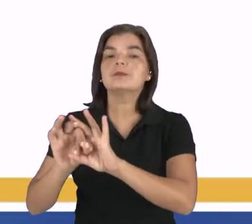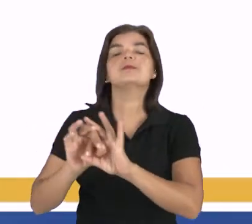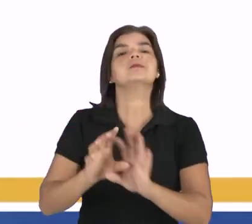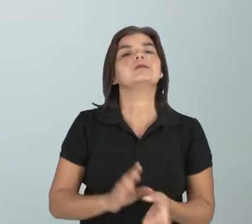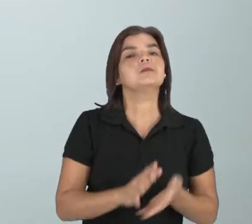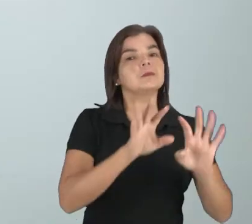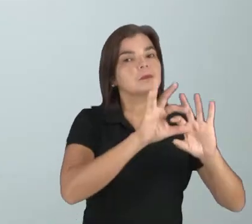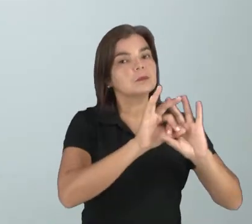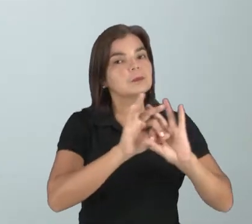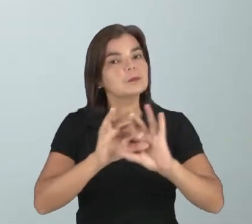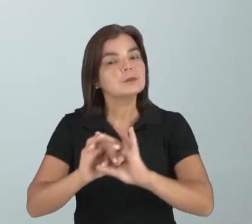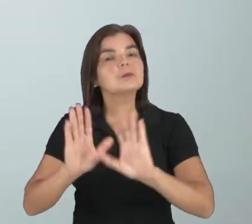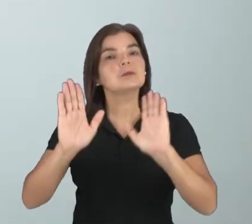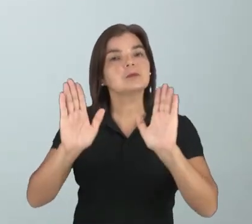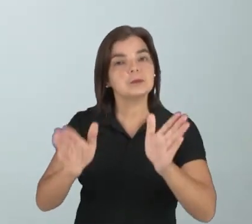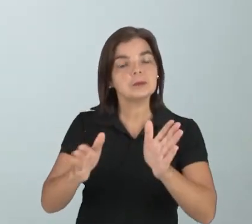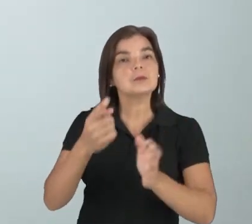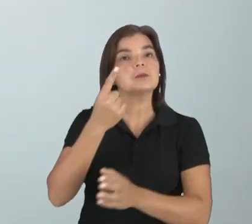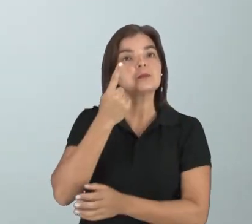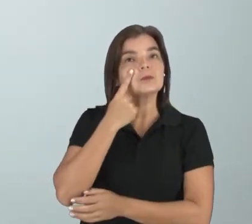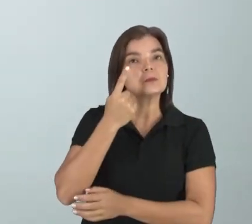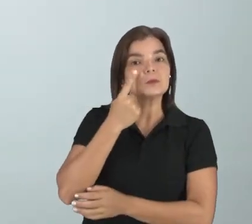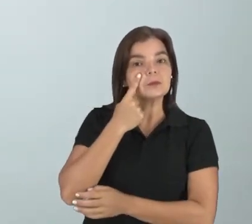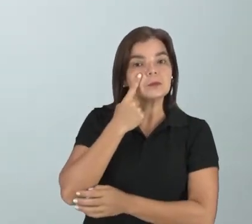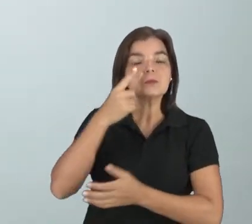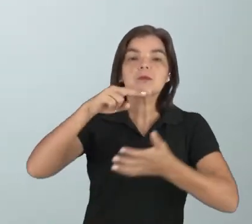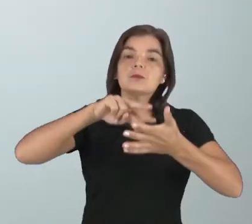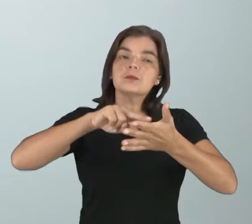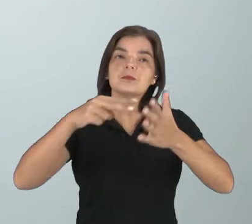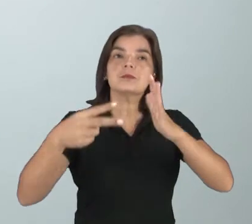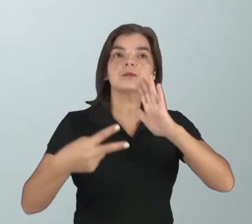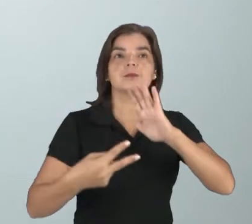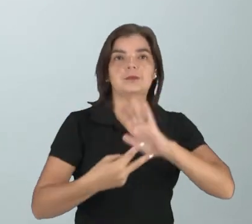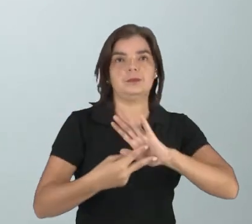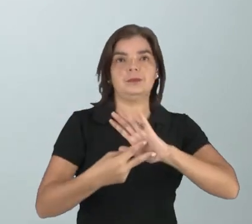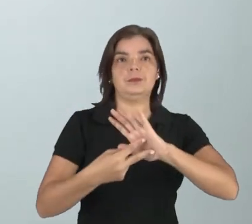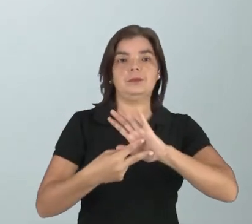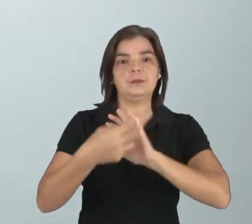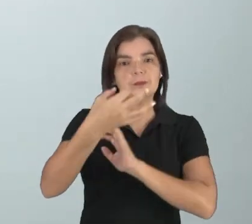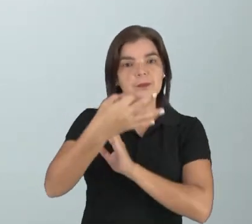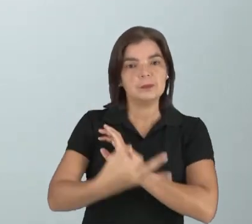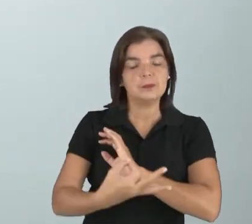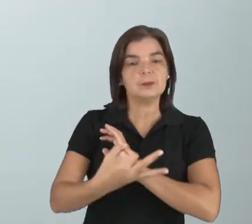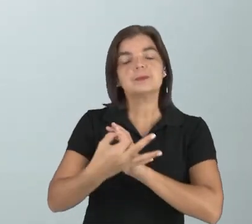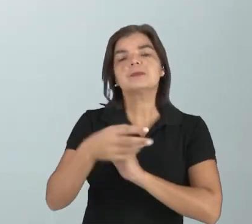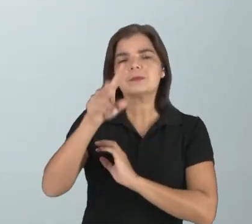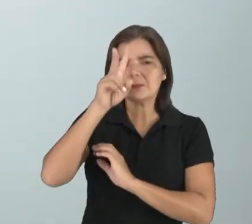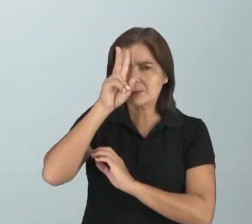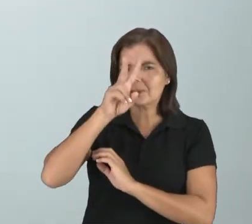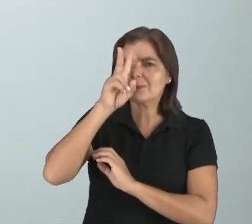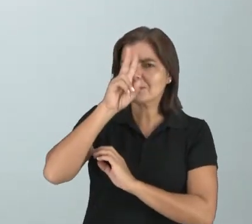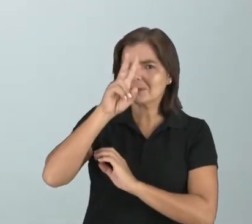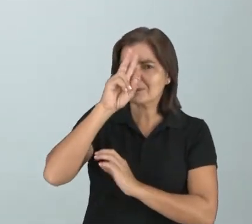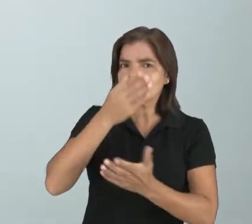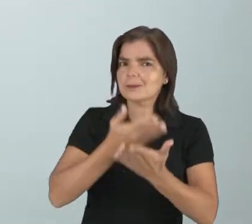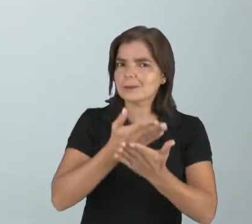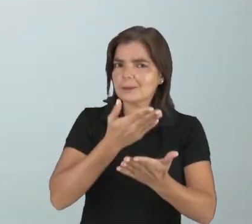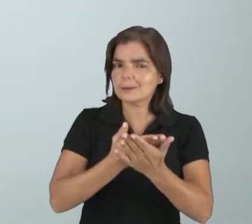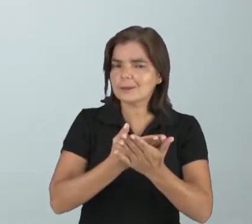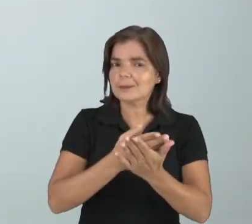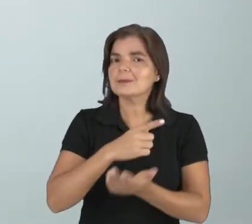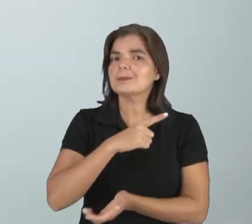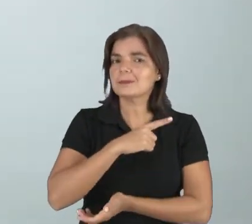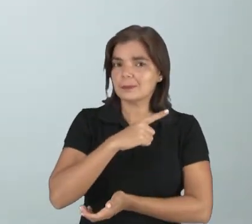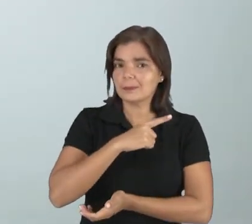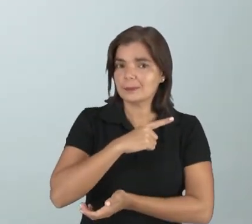Então, a coerência já vai para o lado do sentido, certo? Então, lembrando aí das aulas que vocês